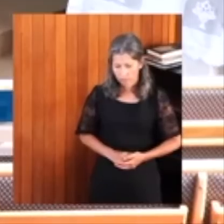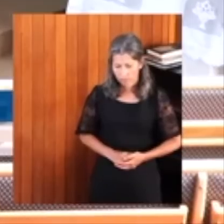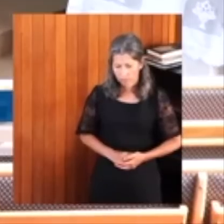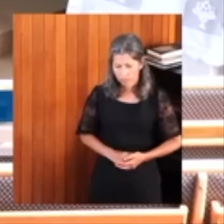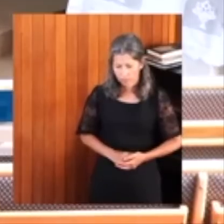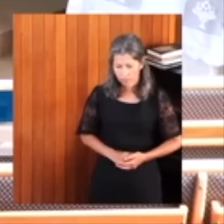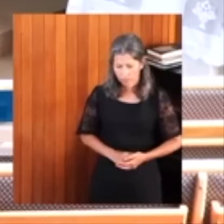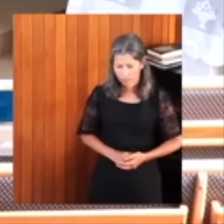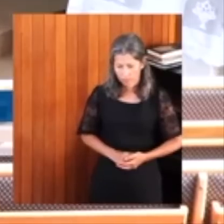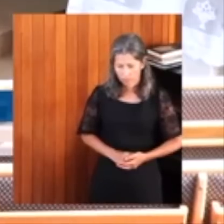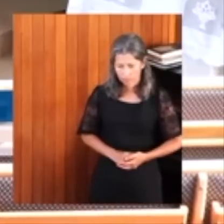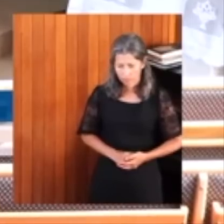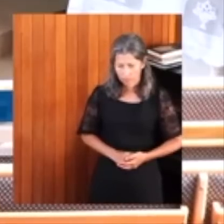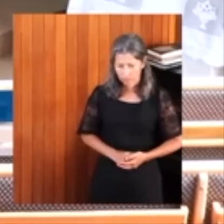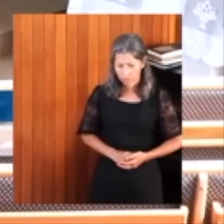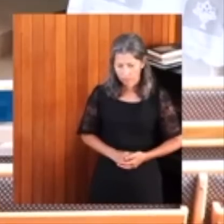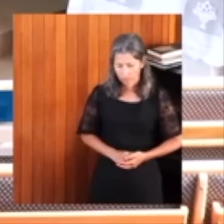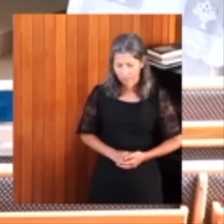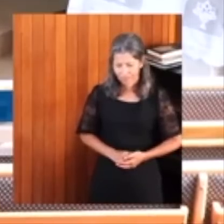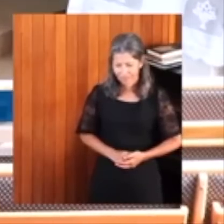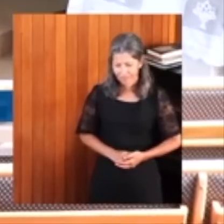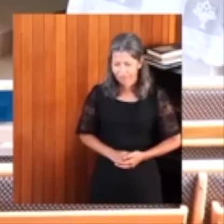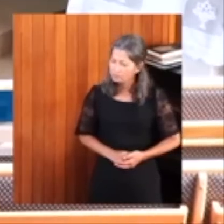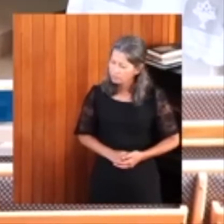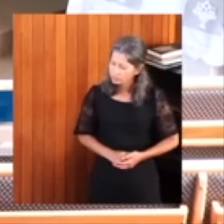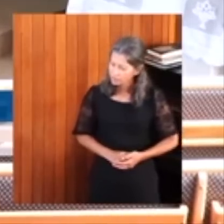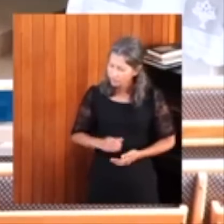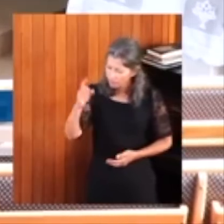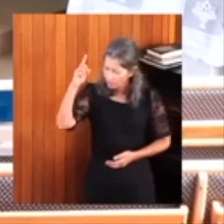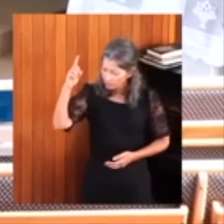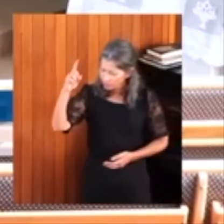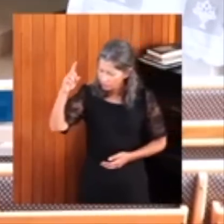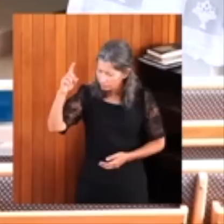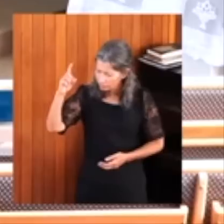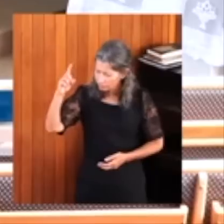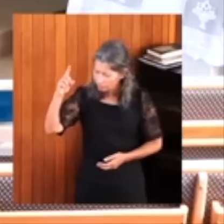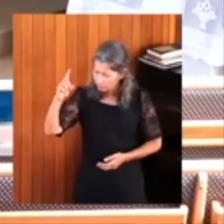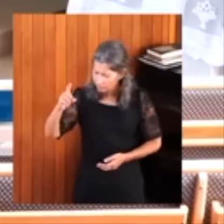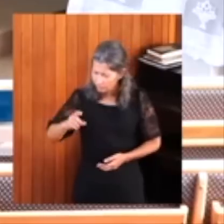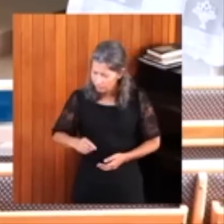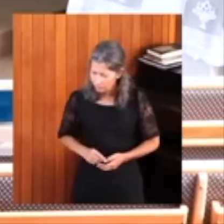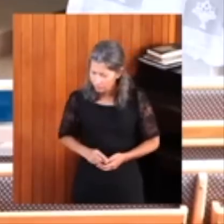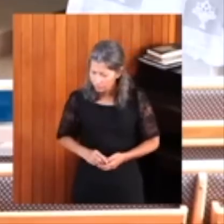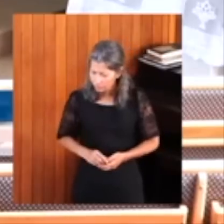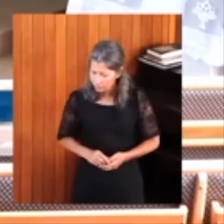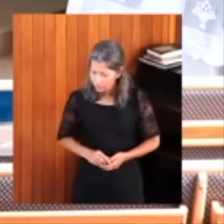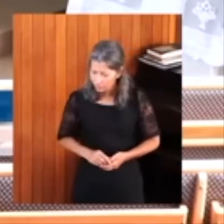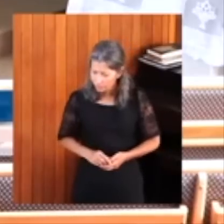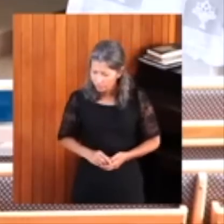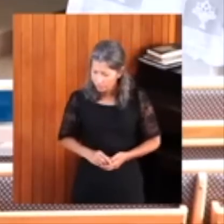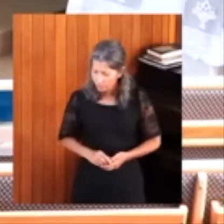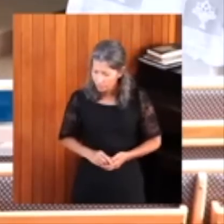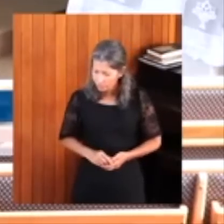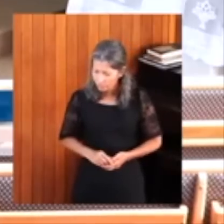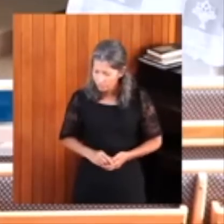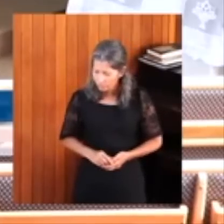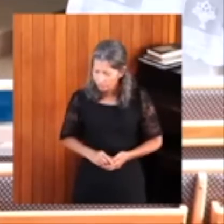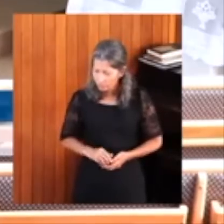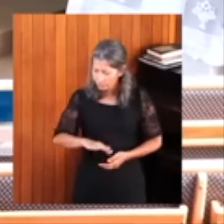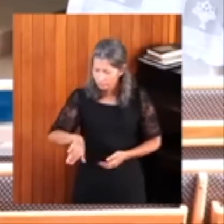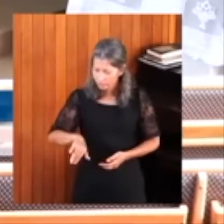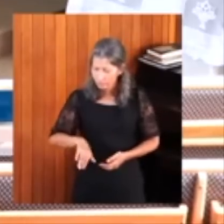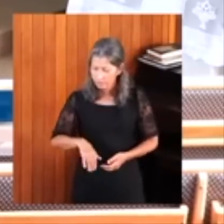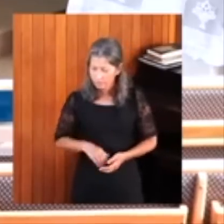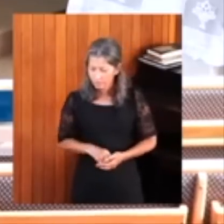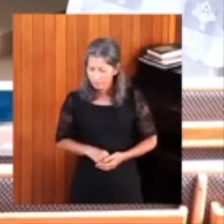como a Bíblia é perfeita, né? E como podemos confiar na palavra de Deus. Quem poderá ser salvo? Vou ler agora Apocalipse 17 de novo